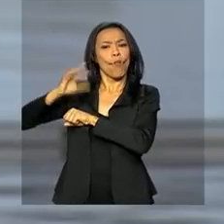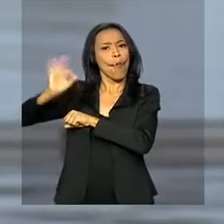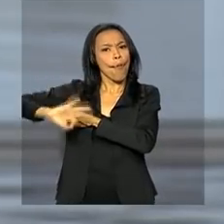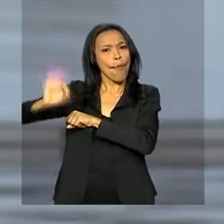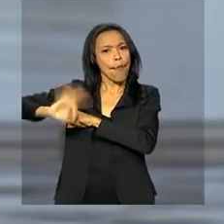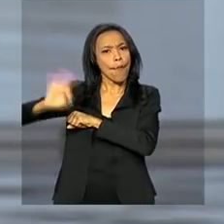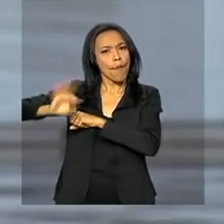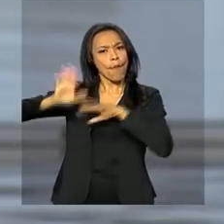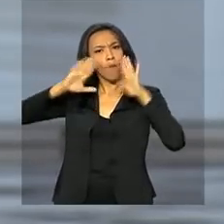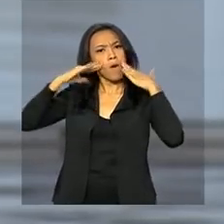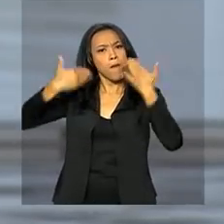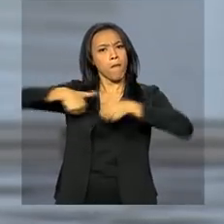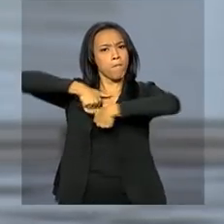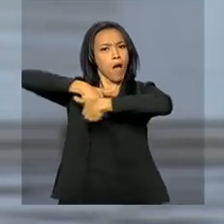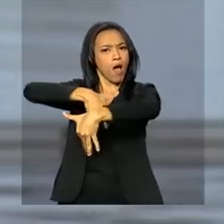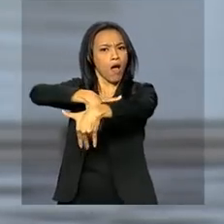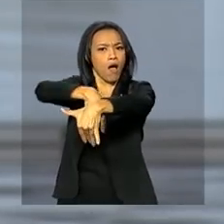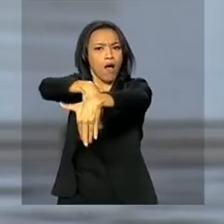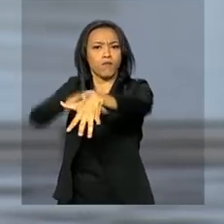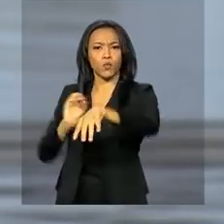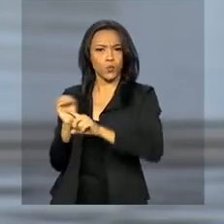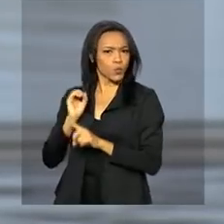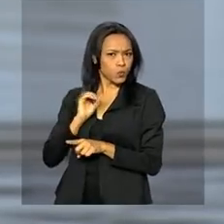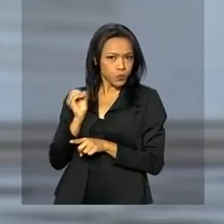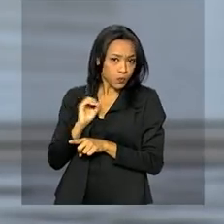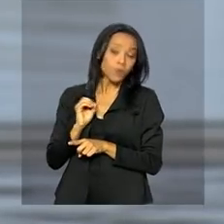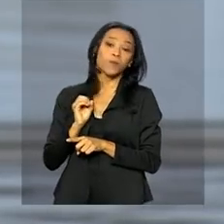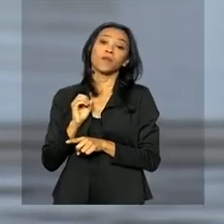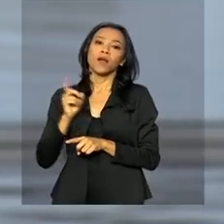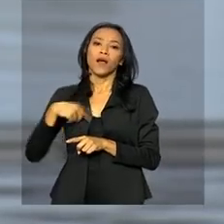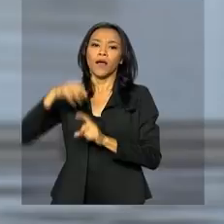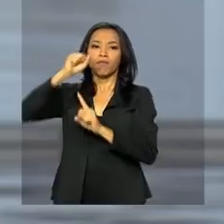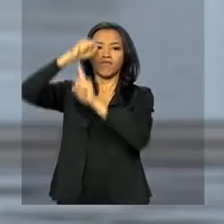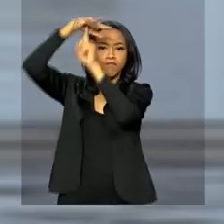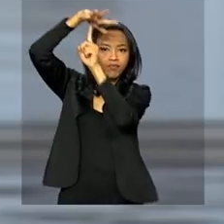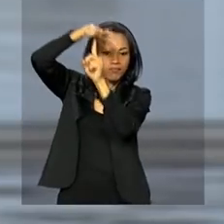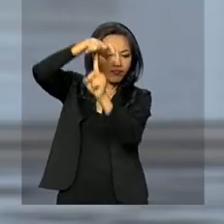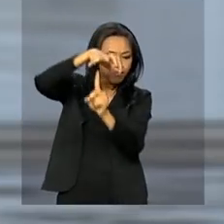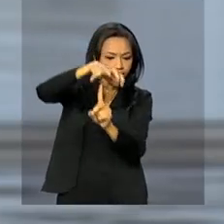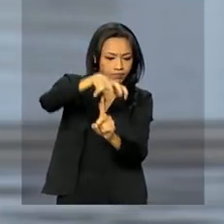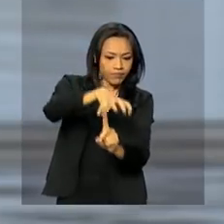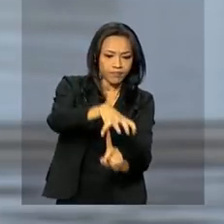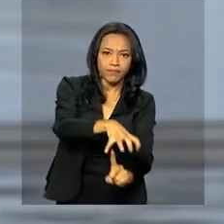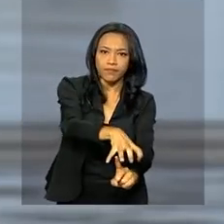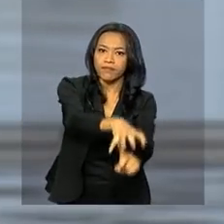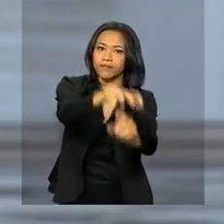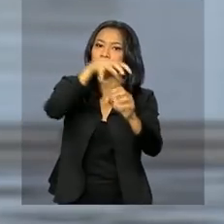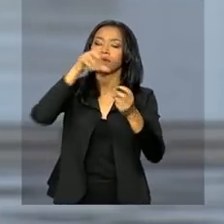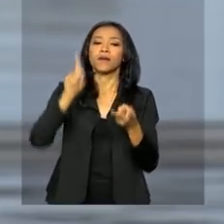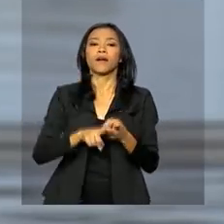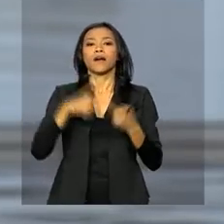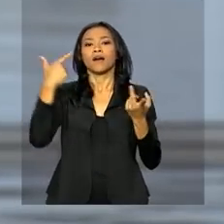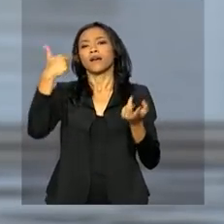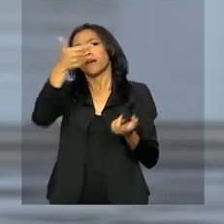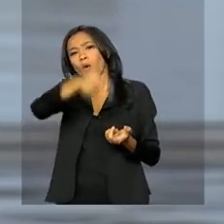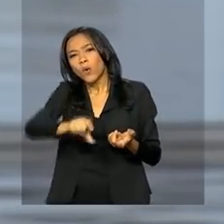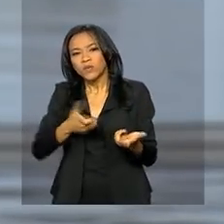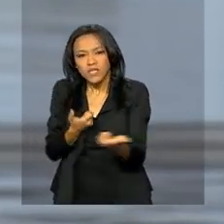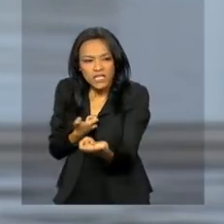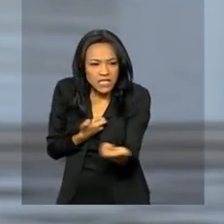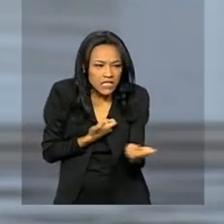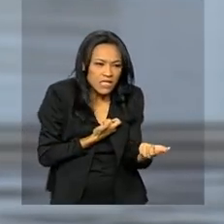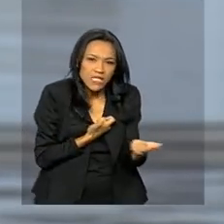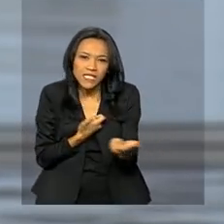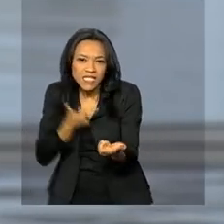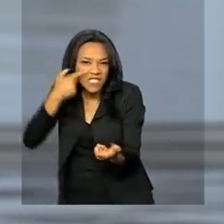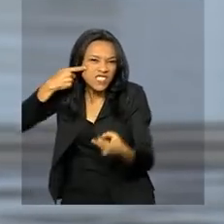Brasília, dos vários ambientes operacionais, paraquedista, montanha, da Caatinga e da selva.